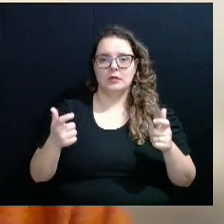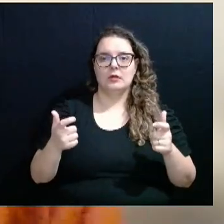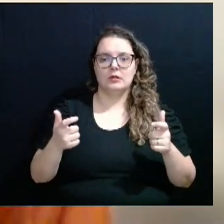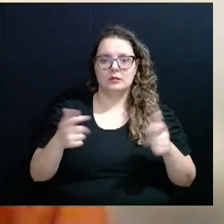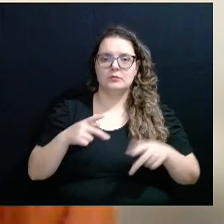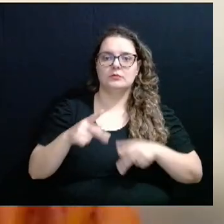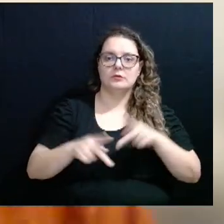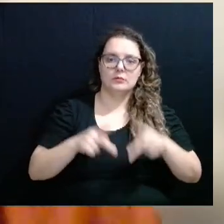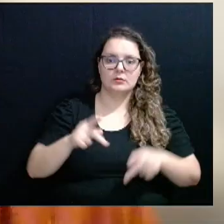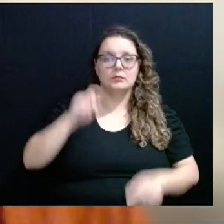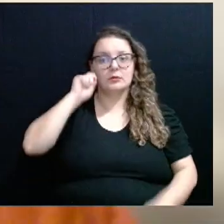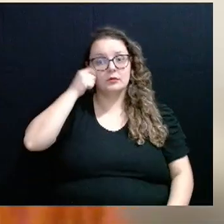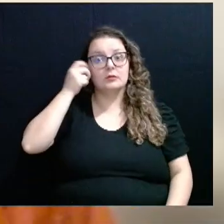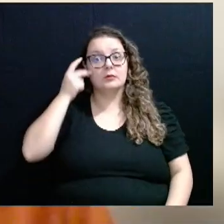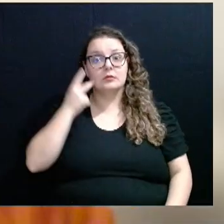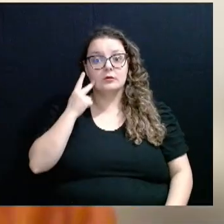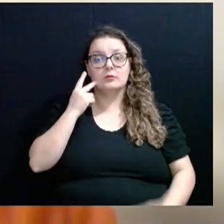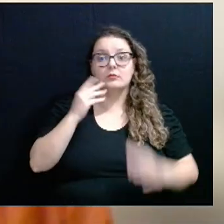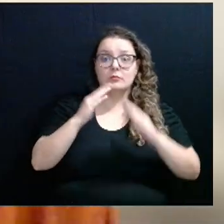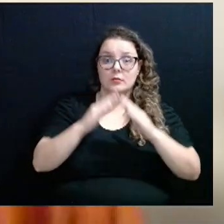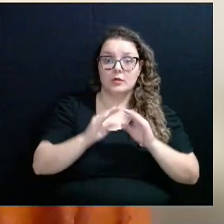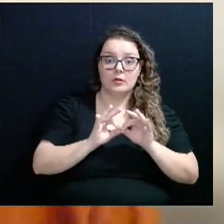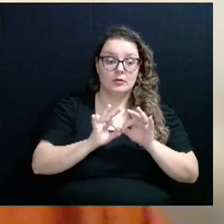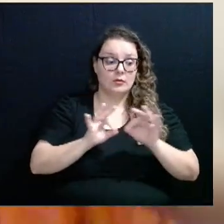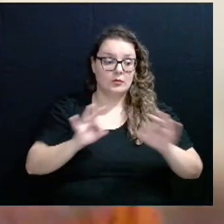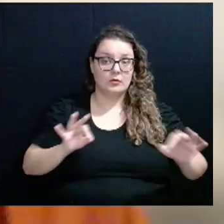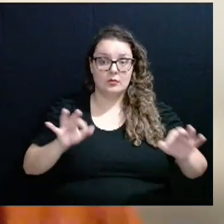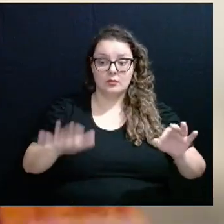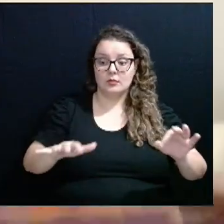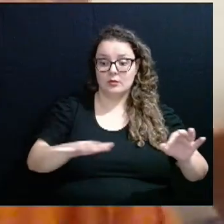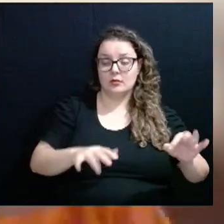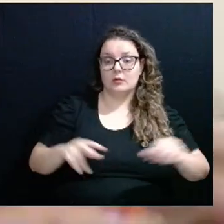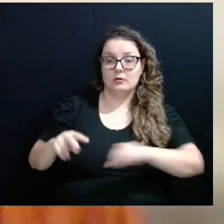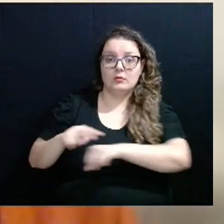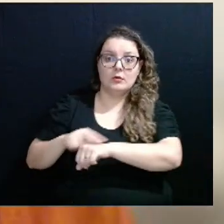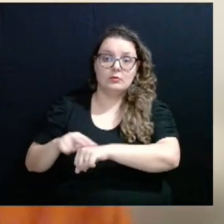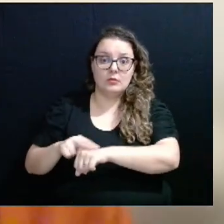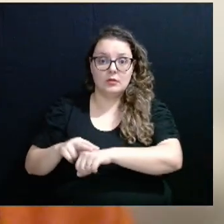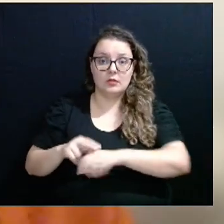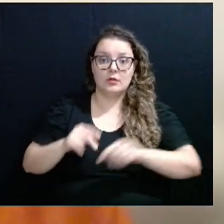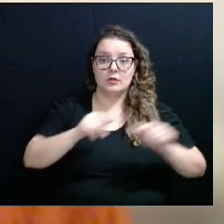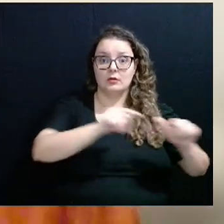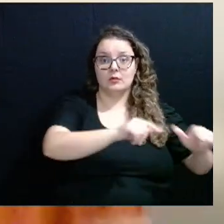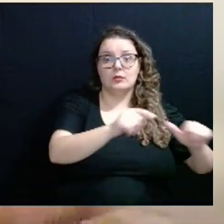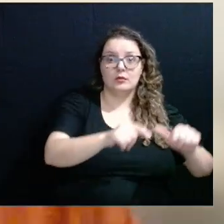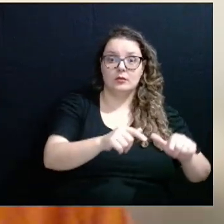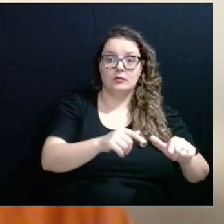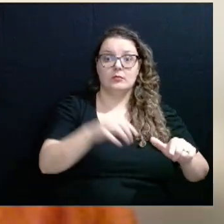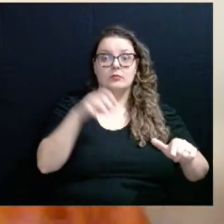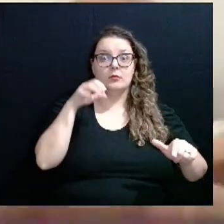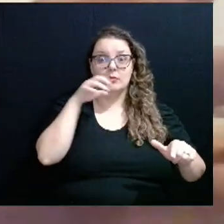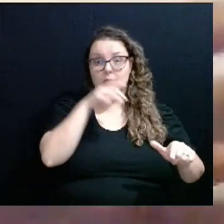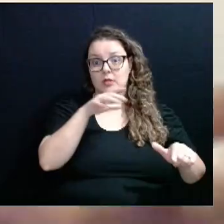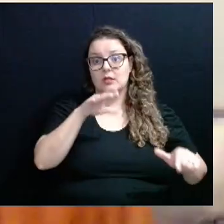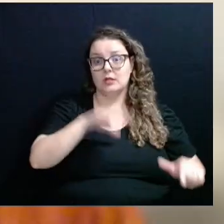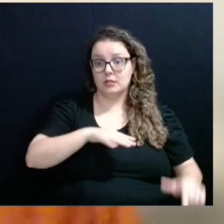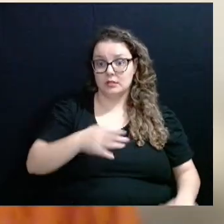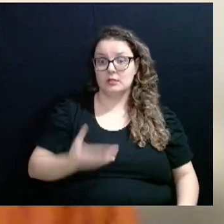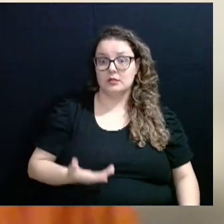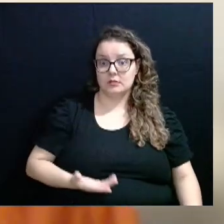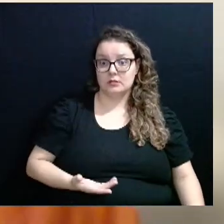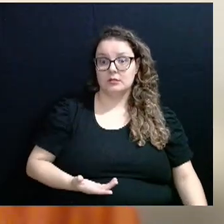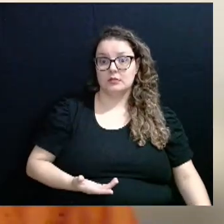e parda mora longe de áreas verdes, em locais mais quentes da cidade, e entre